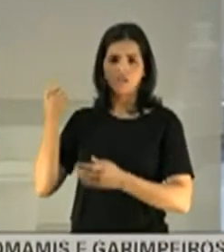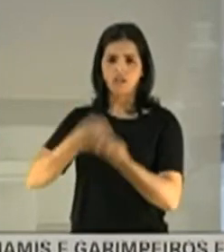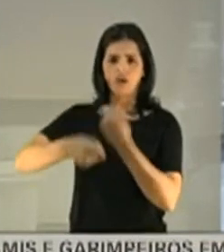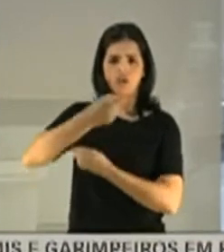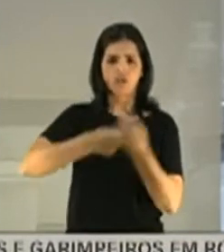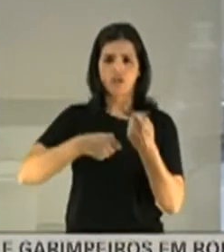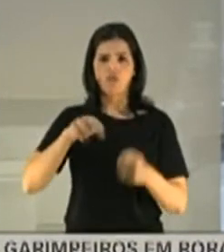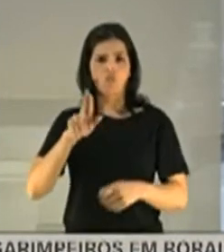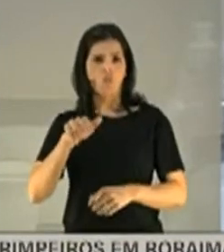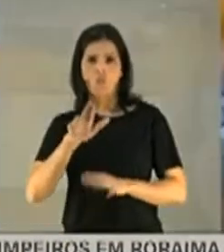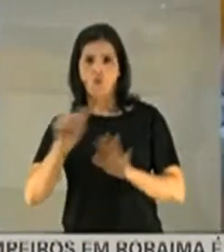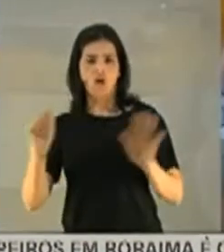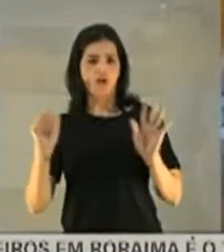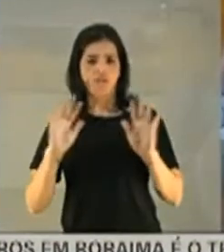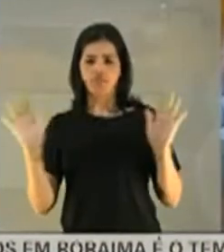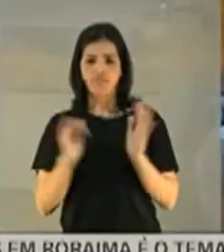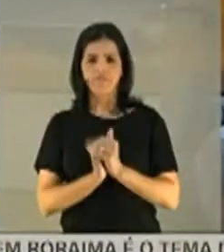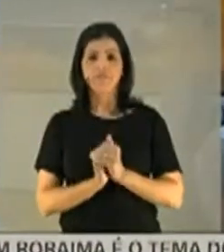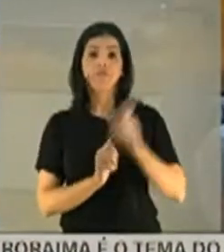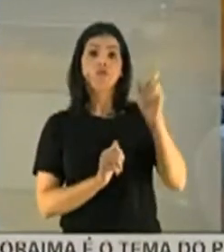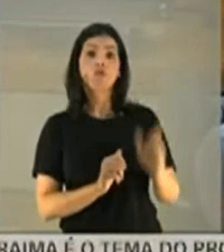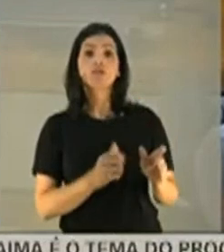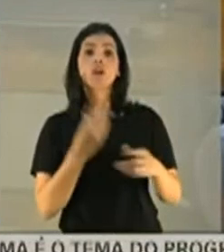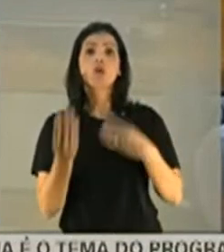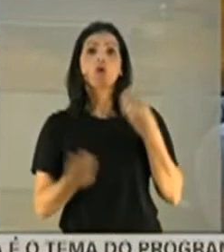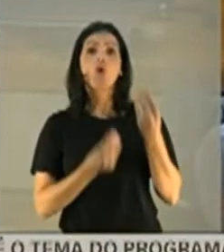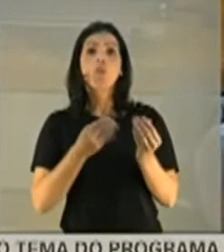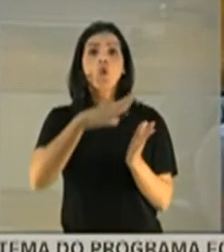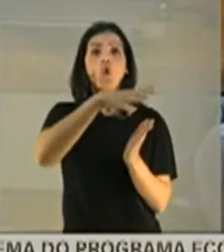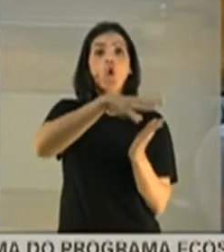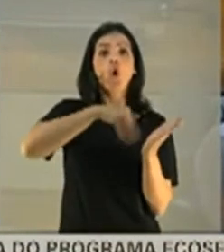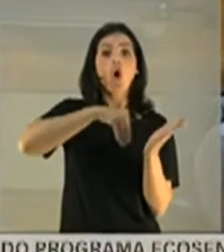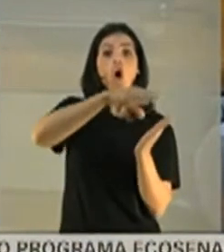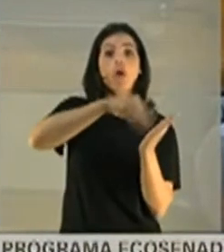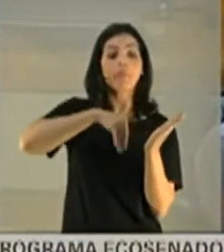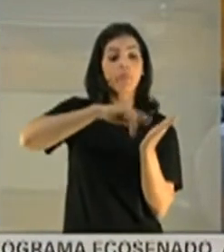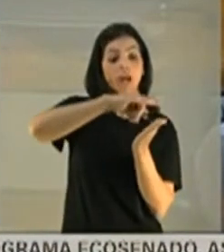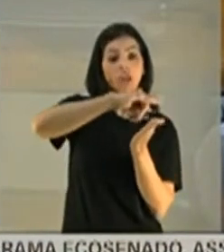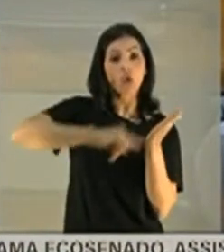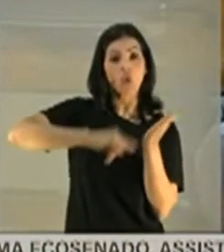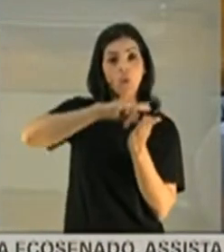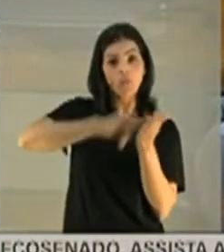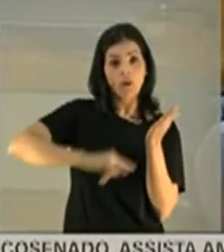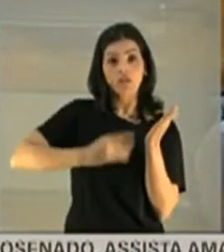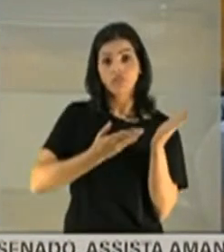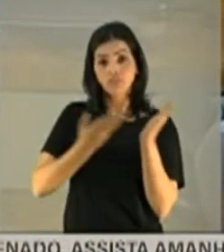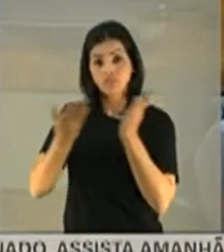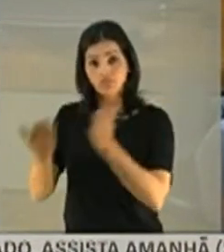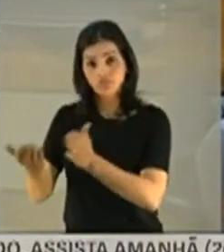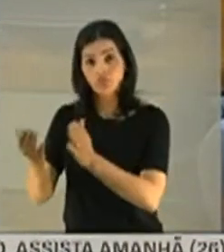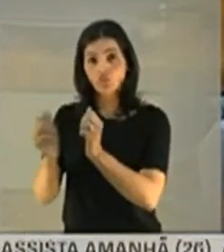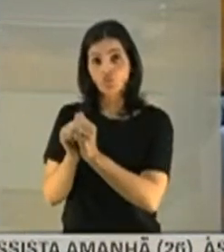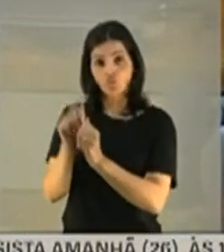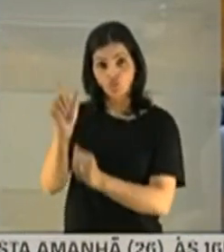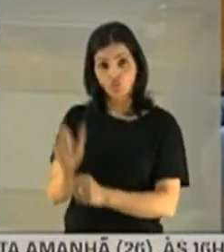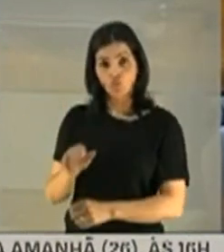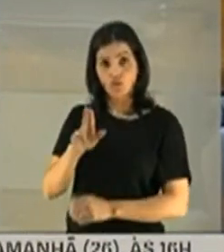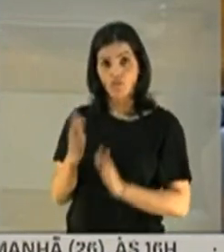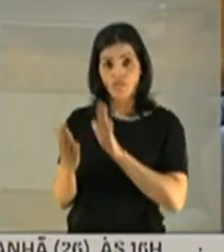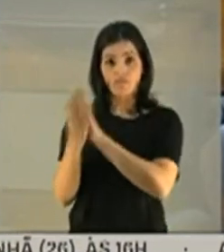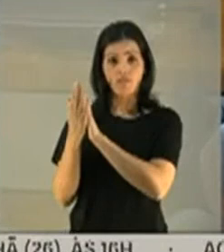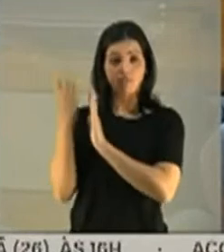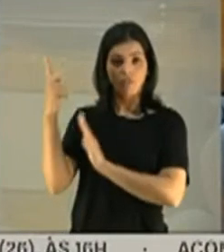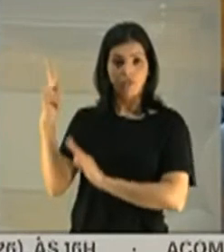negociação. Perfeito. Como o senhor obteve cópia desses documentos que o senhor entregou junto com seu irmão ao presidente